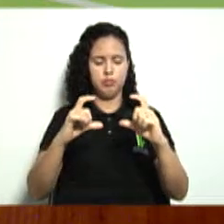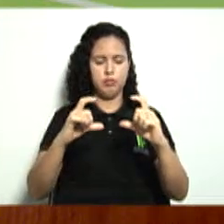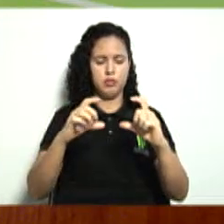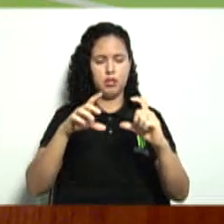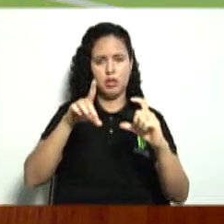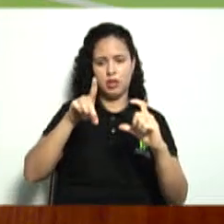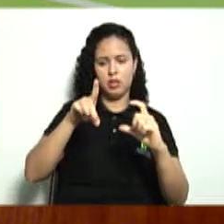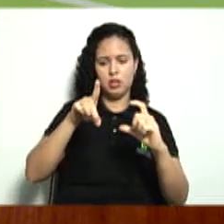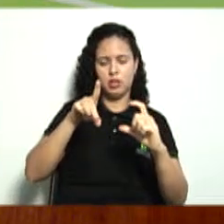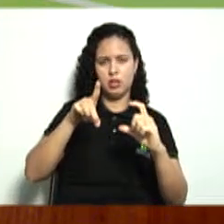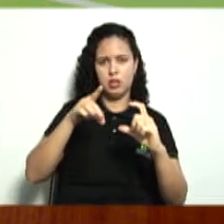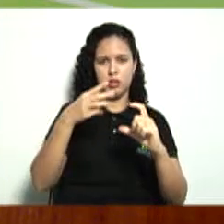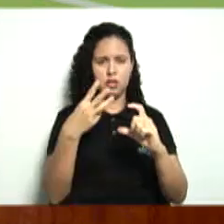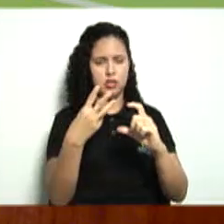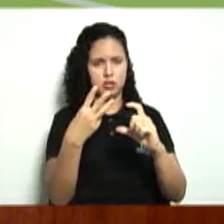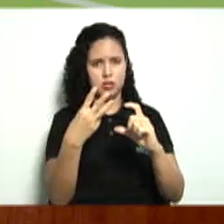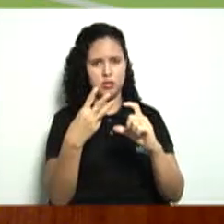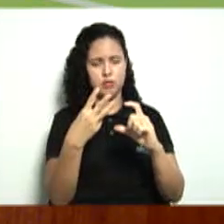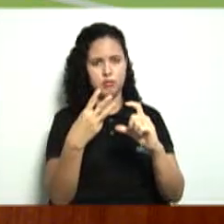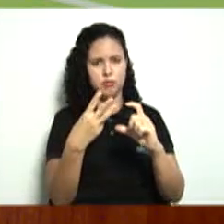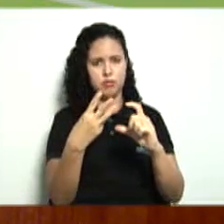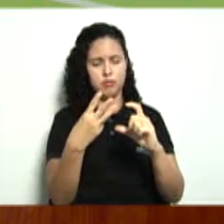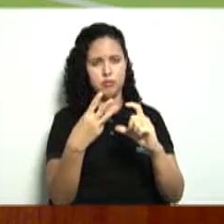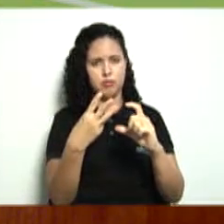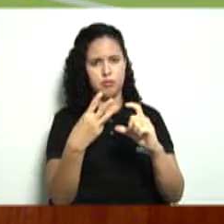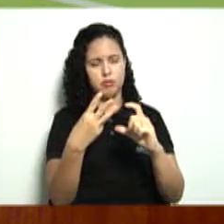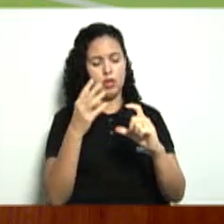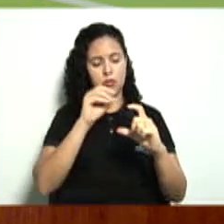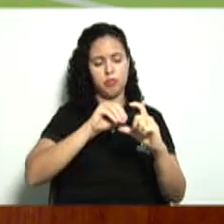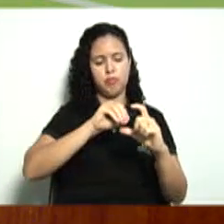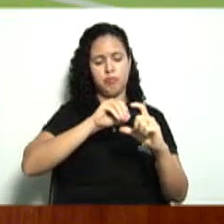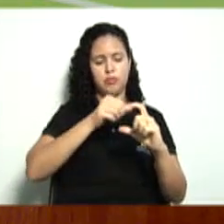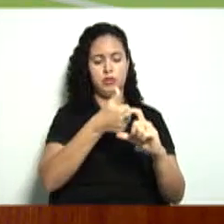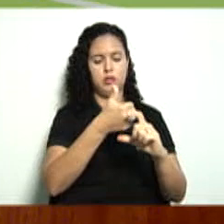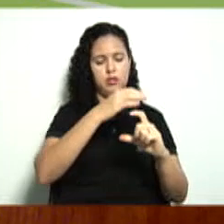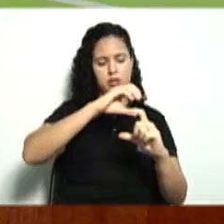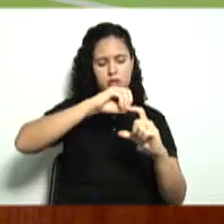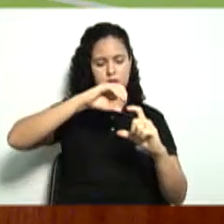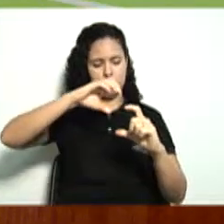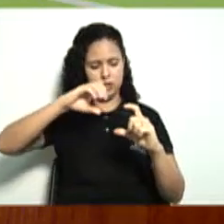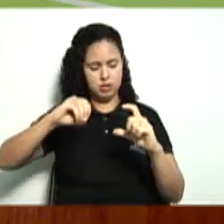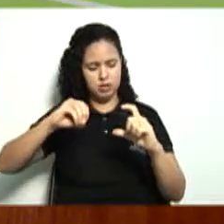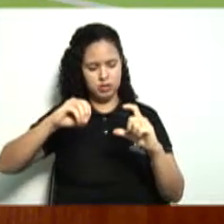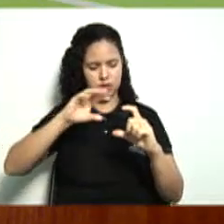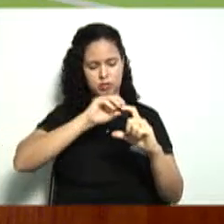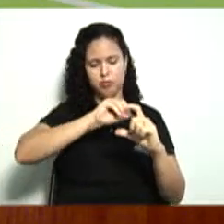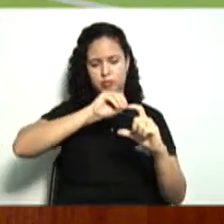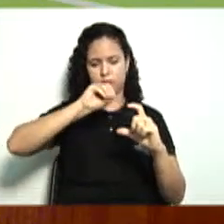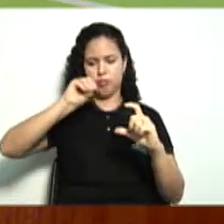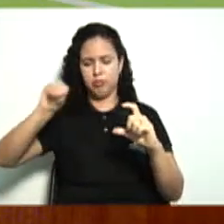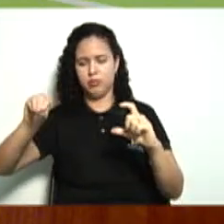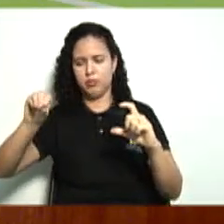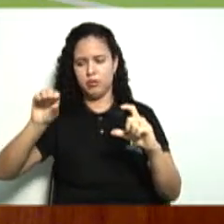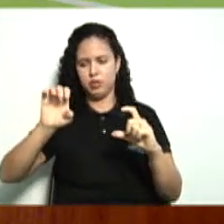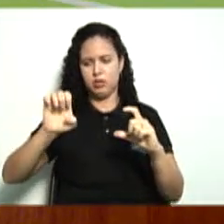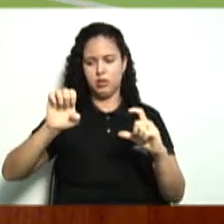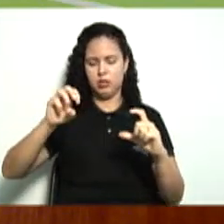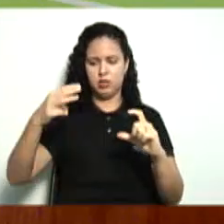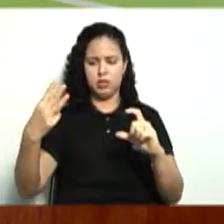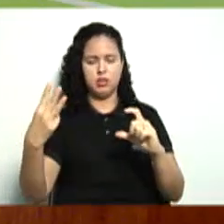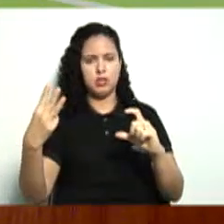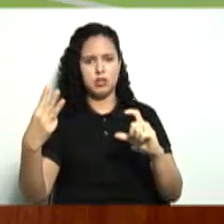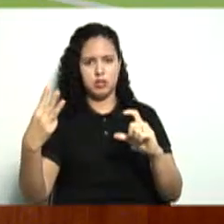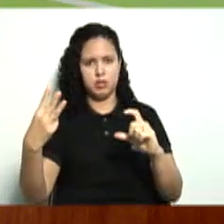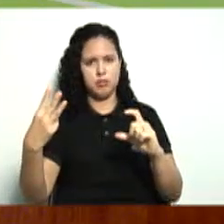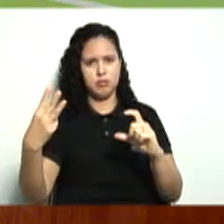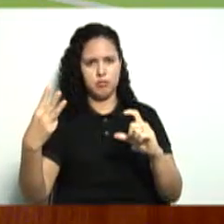número 100, se eu quiser passar esse número 100 da célula D3 para a célula E3, eu passo o que vai para outra célula,